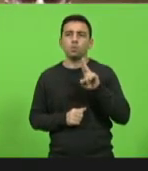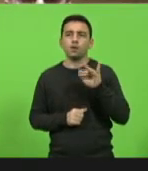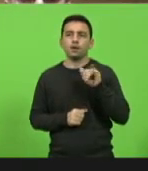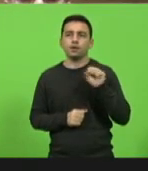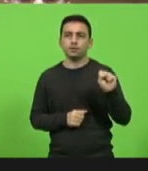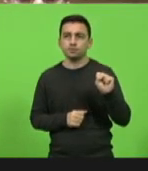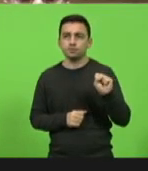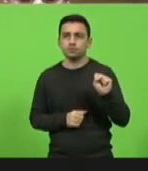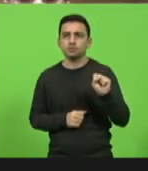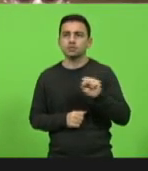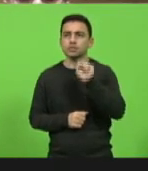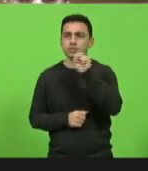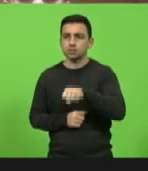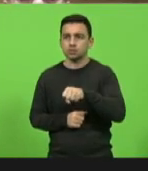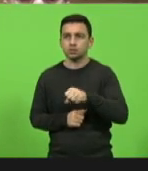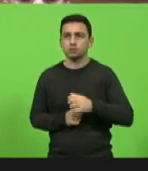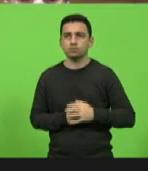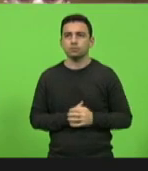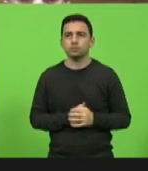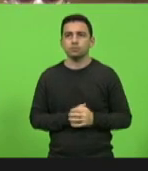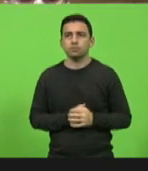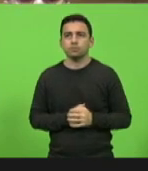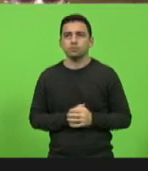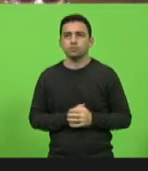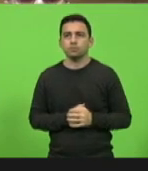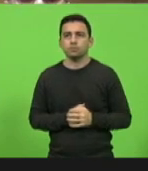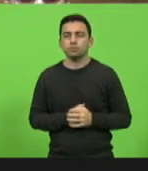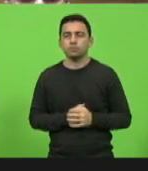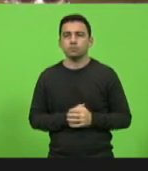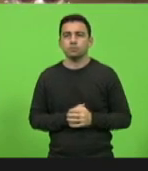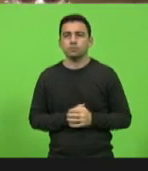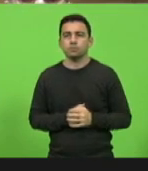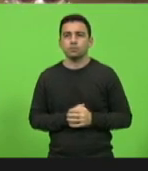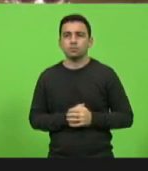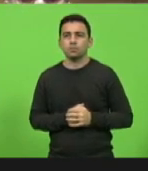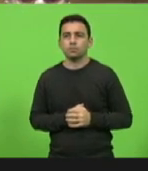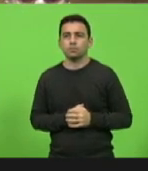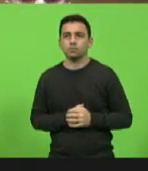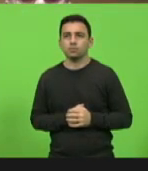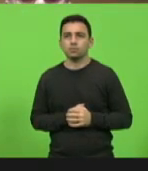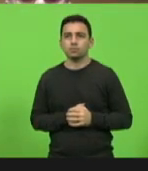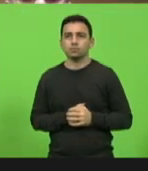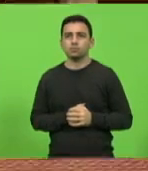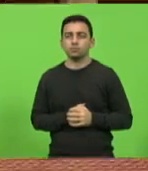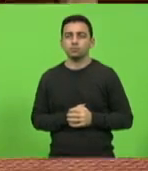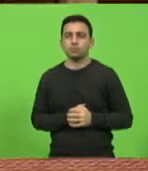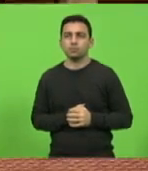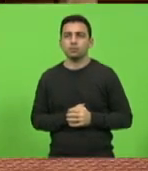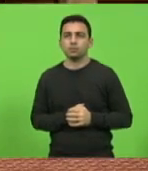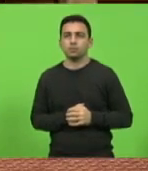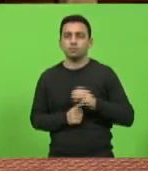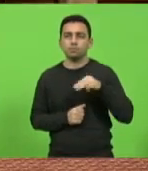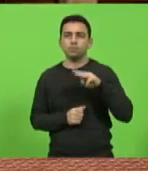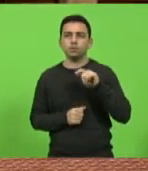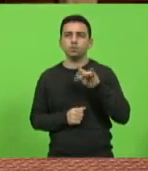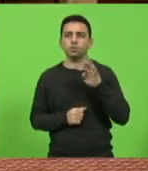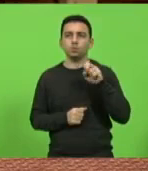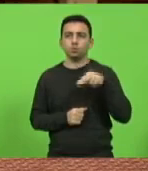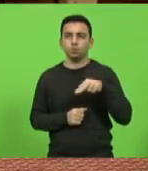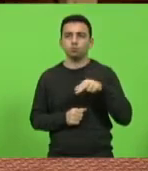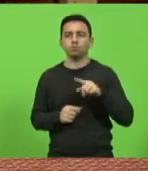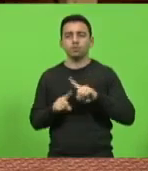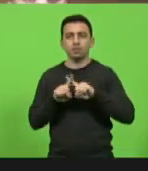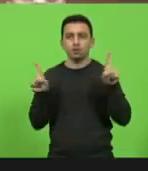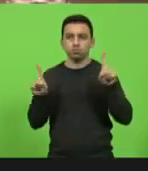sim senhor presidente é como voto a deputado Milton José Milton Scheffer não senhor